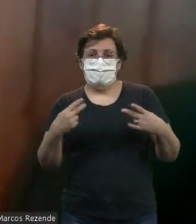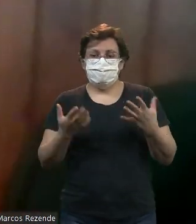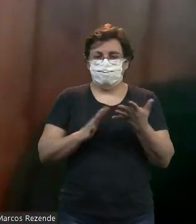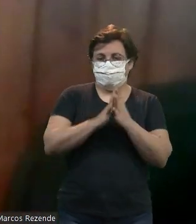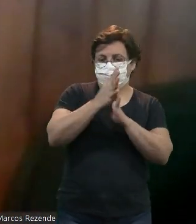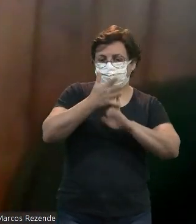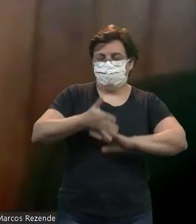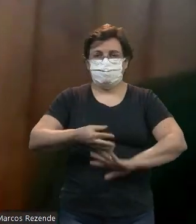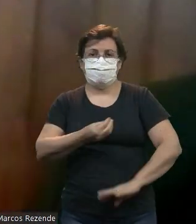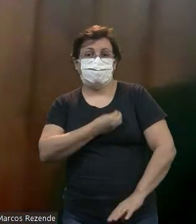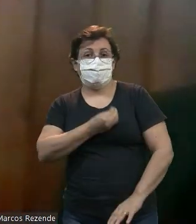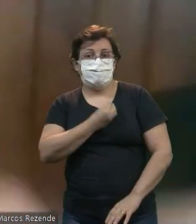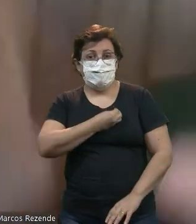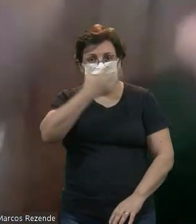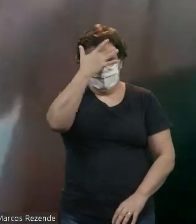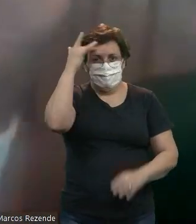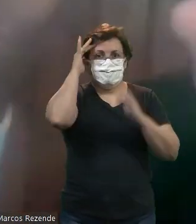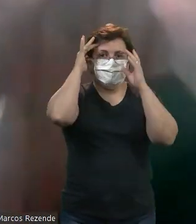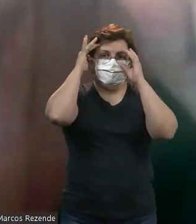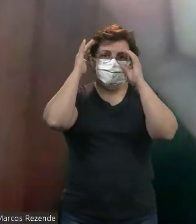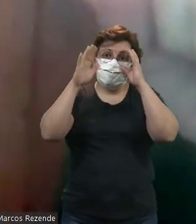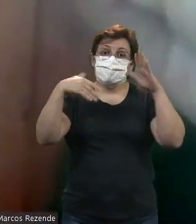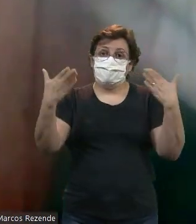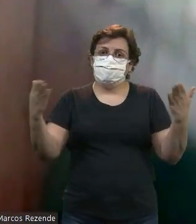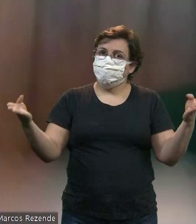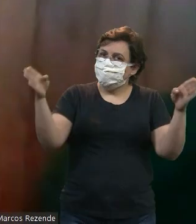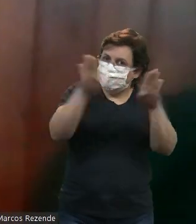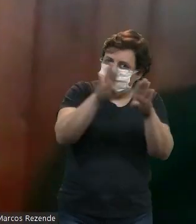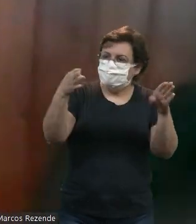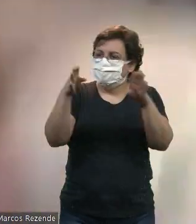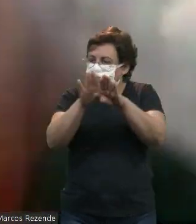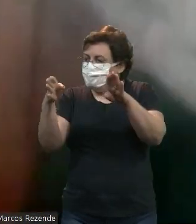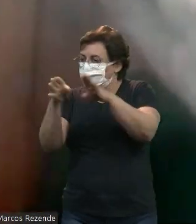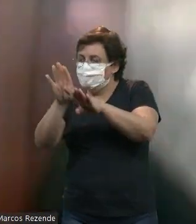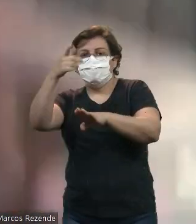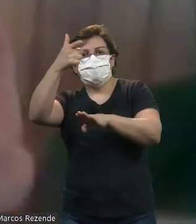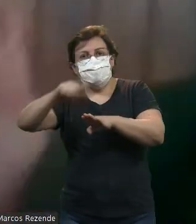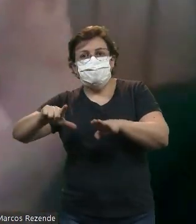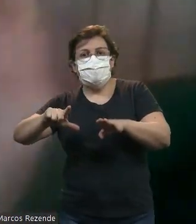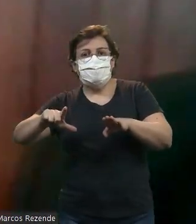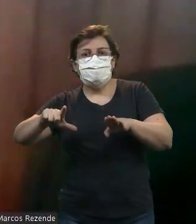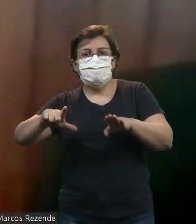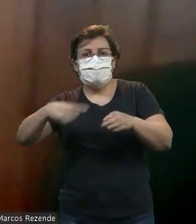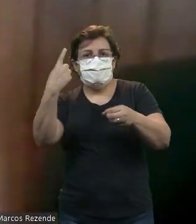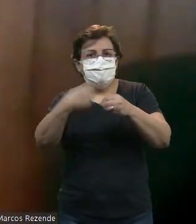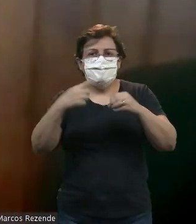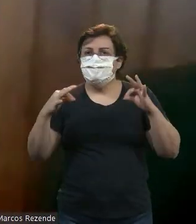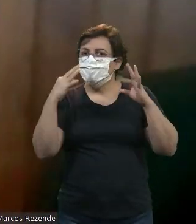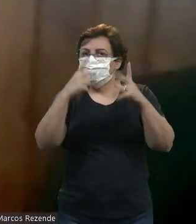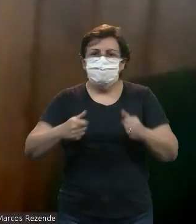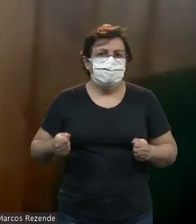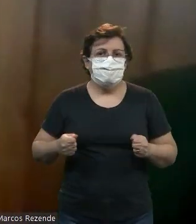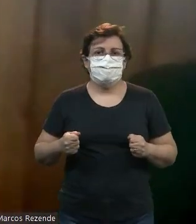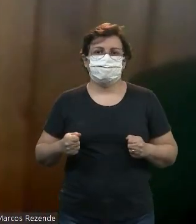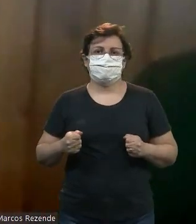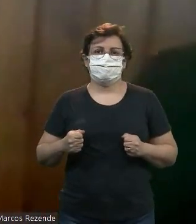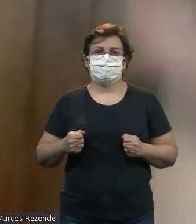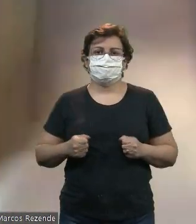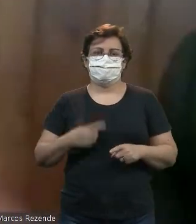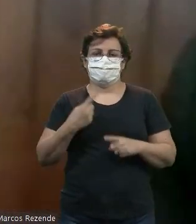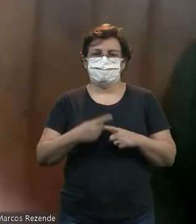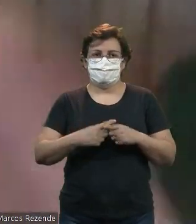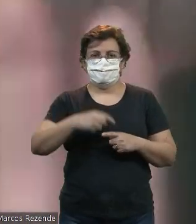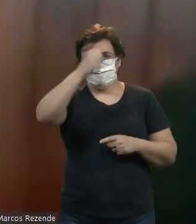prejudicar a vida das pessoas, fechará a cidade, o povo de Marília que fechará, porque